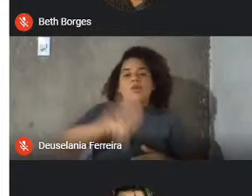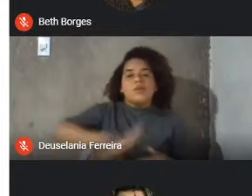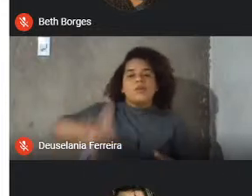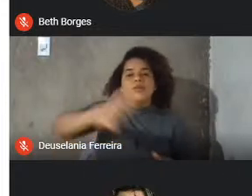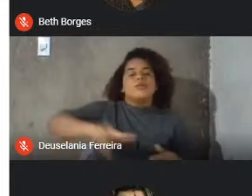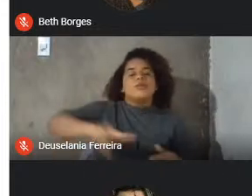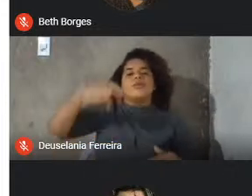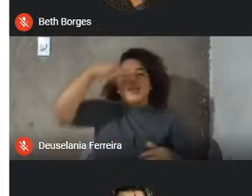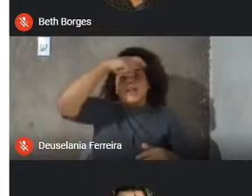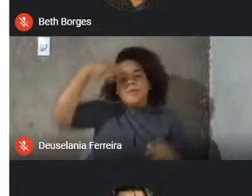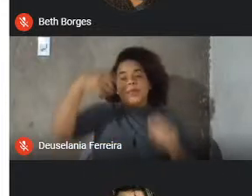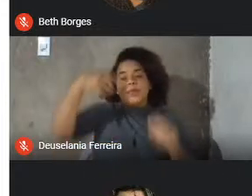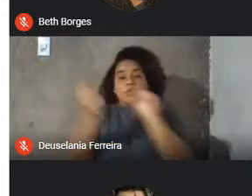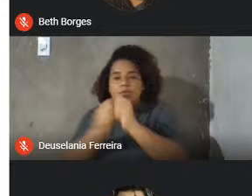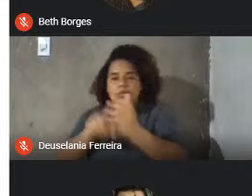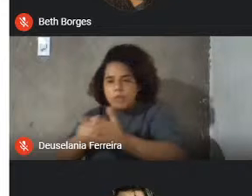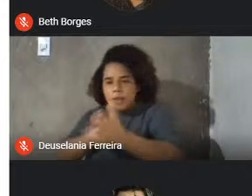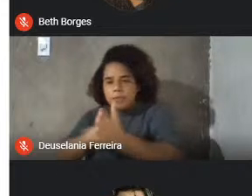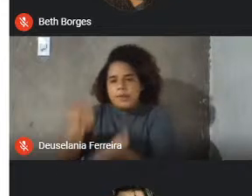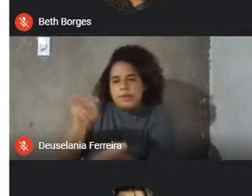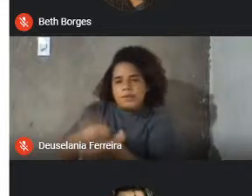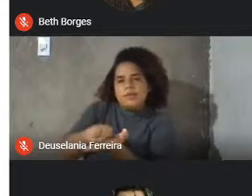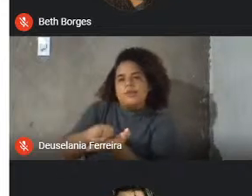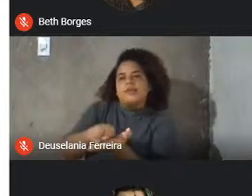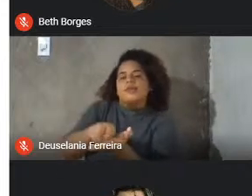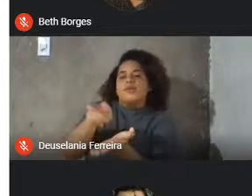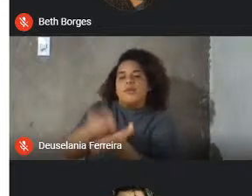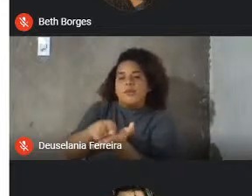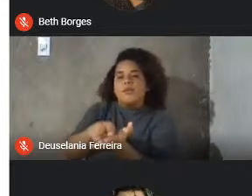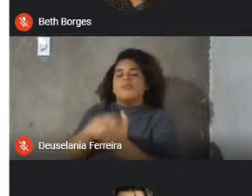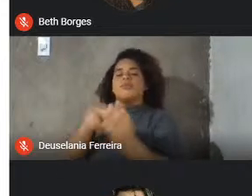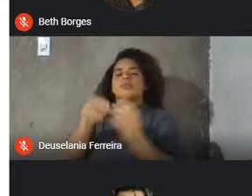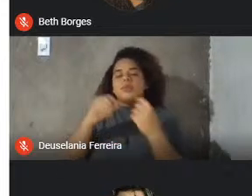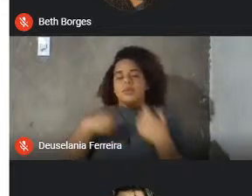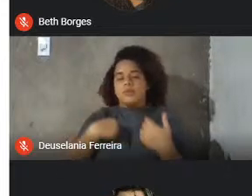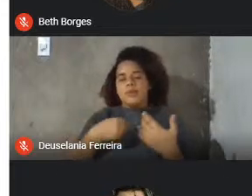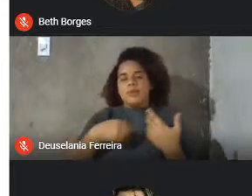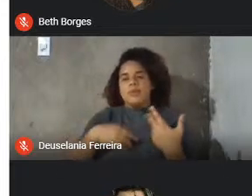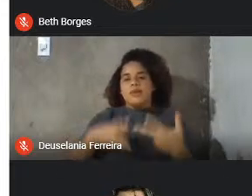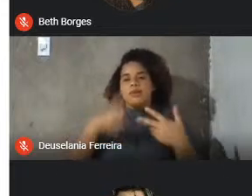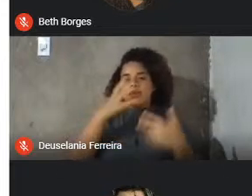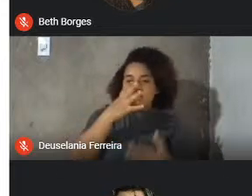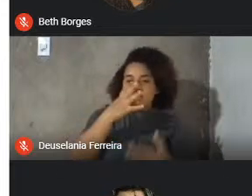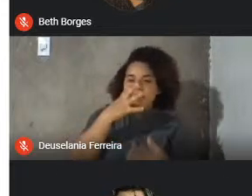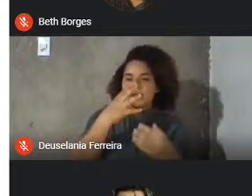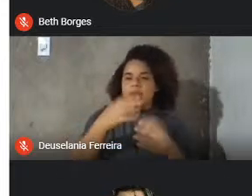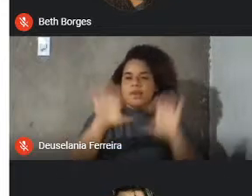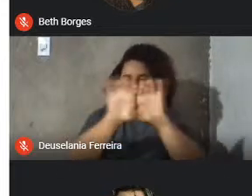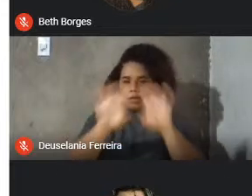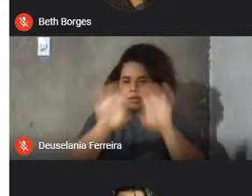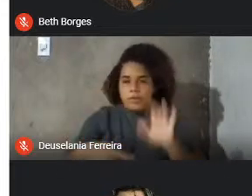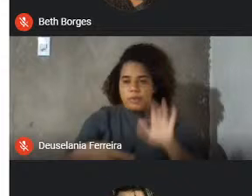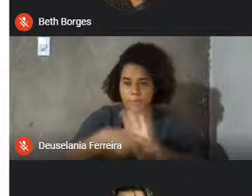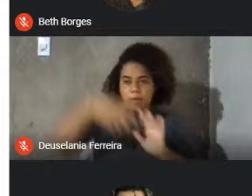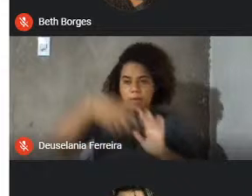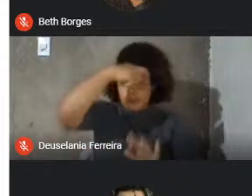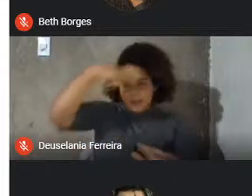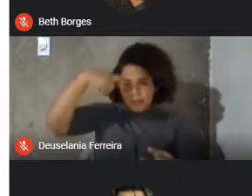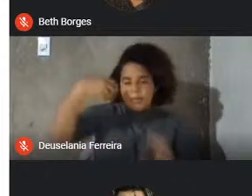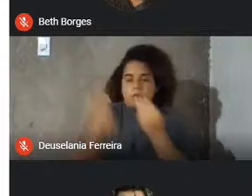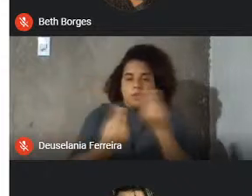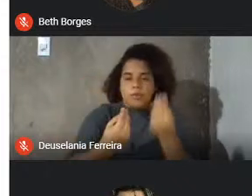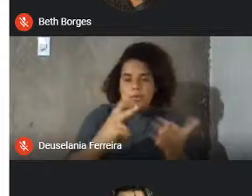mesmo tempo que eu consigo monitorar toda essa estrutura da hipnose, onde eu consigo comprovar cientificamente ela